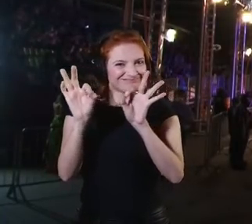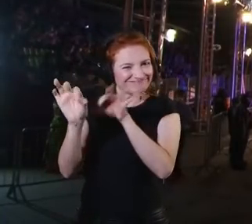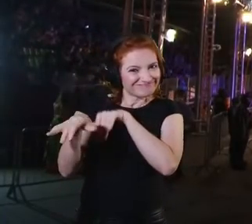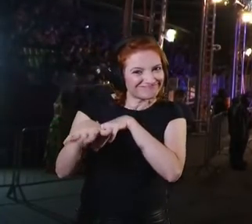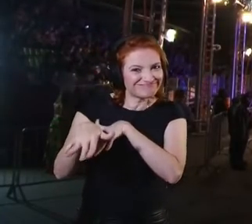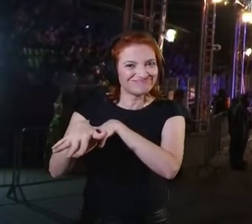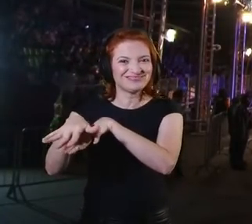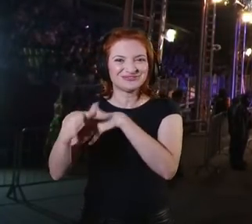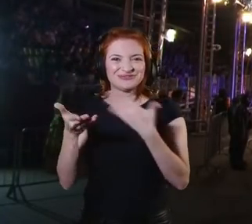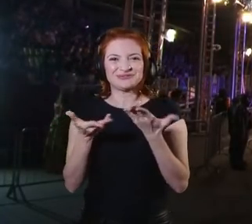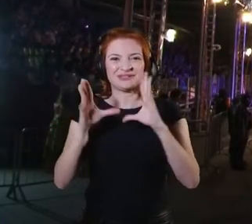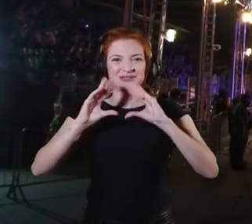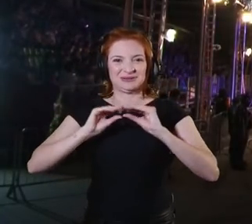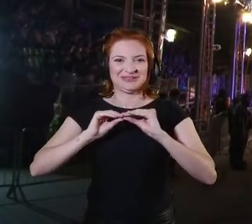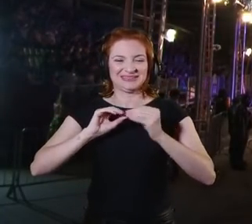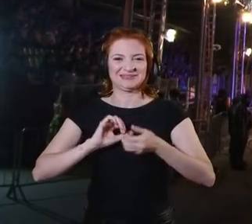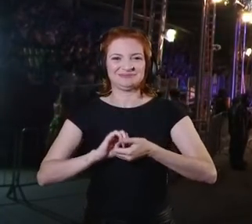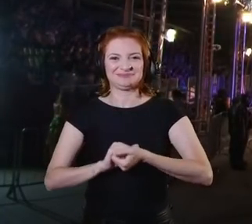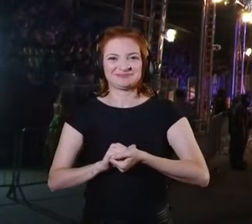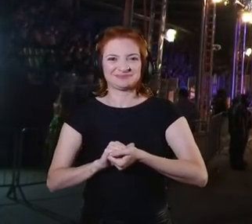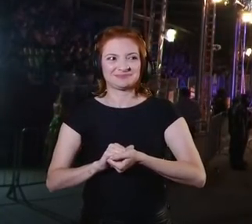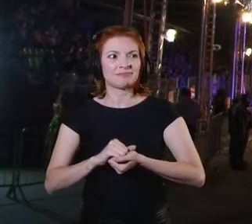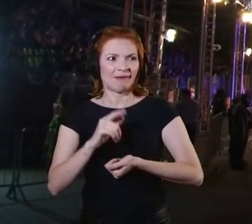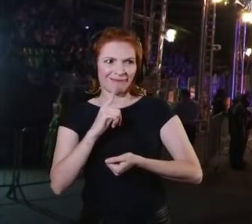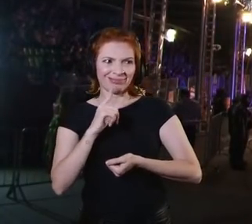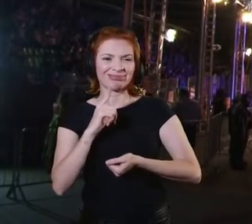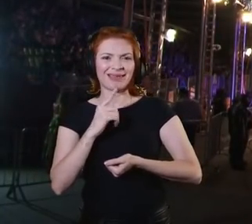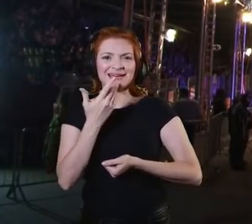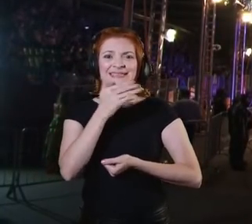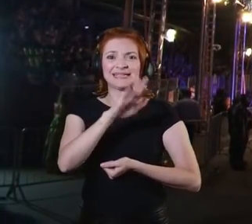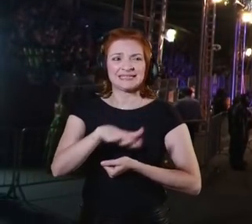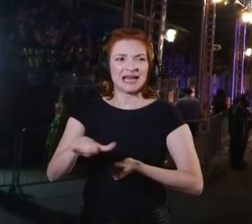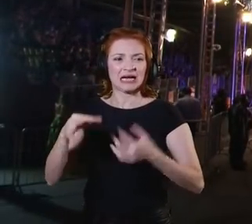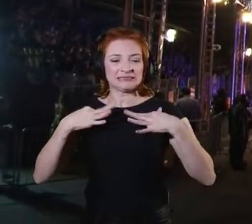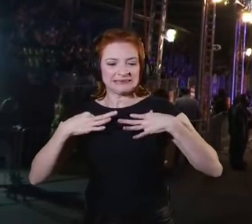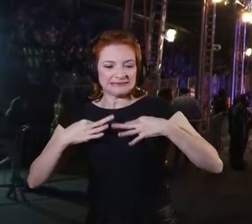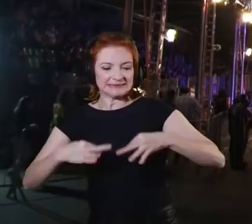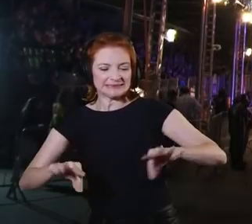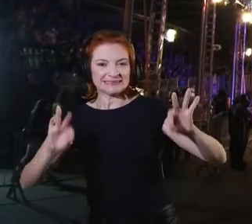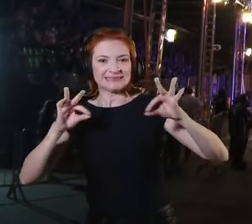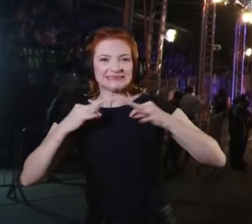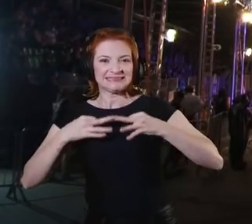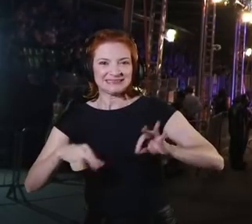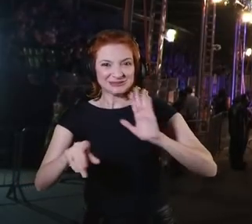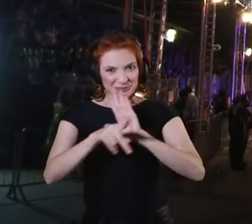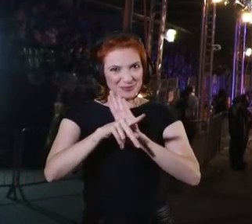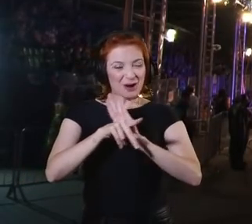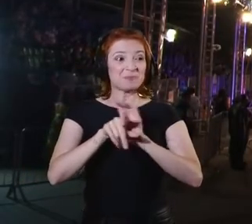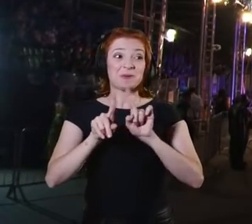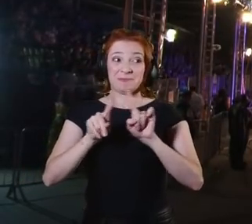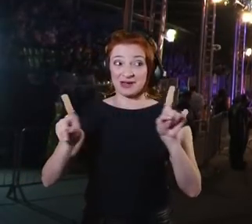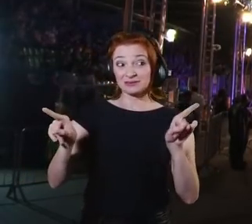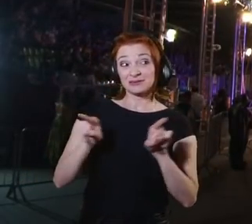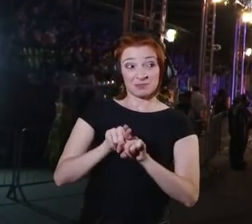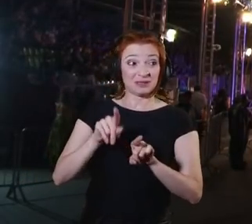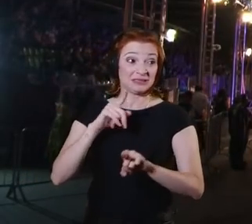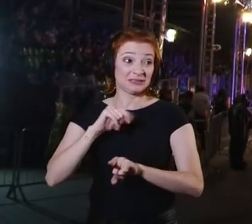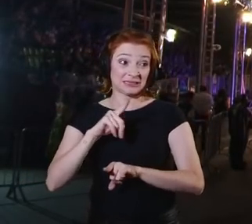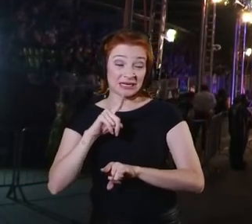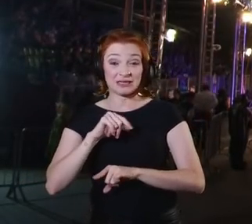esse belo desfile desta noite, Thales. É, tem crianças com seus vestidos típicos, mas também tem já